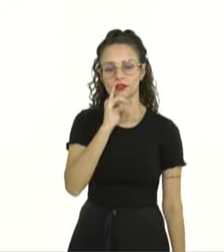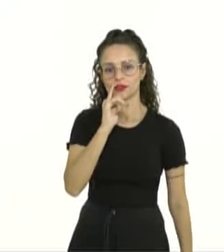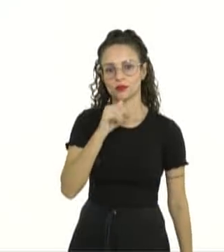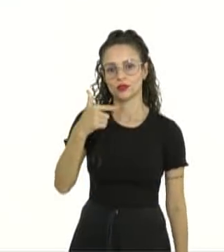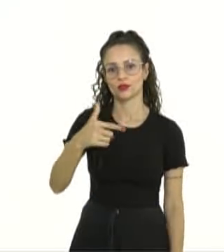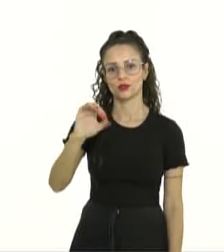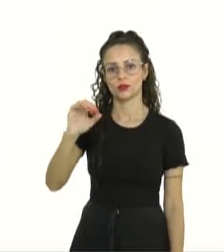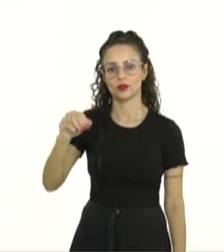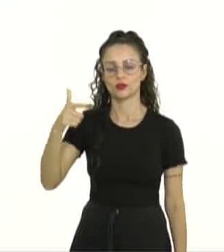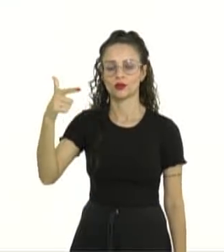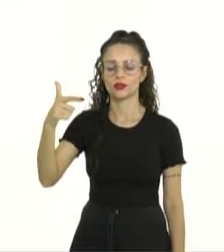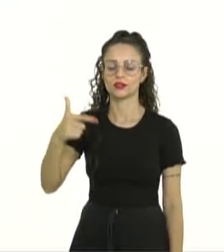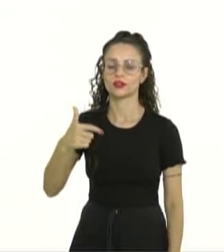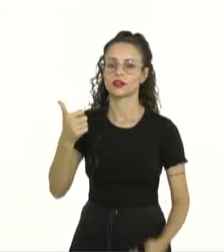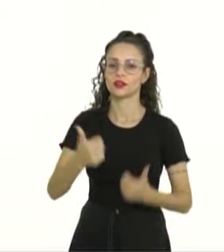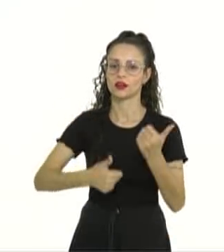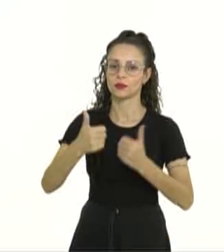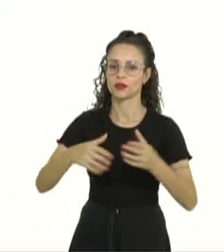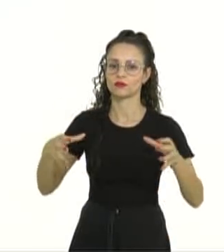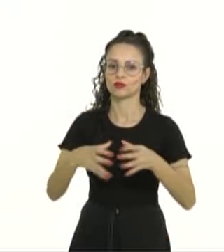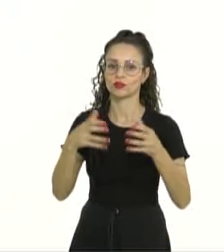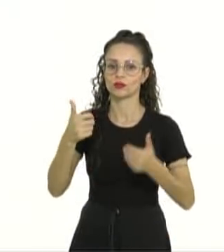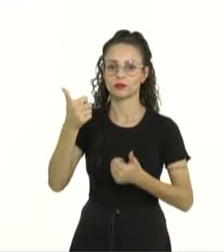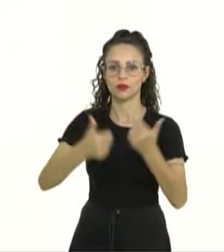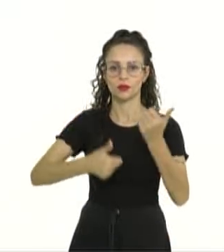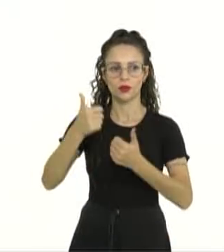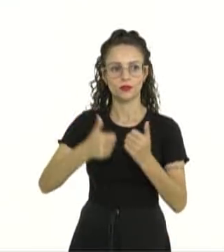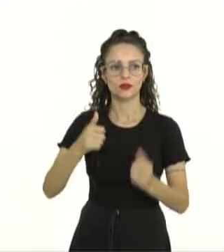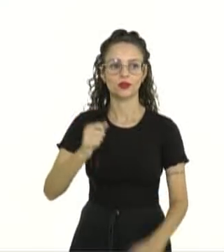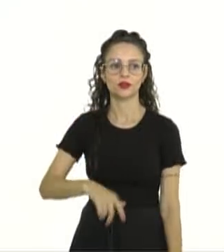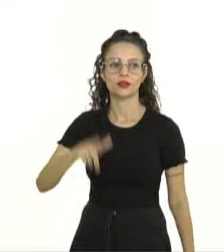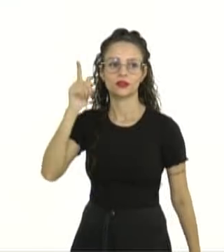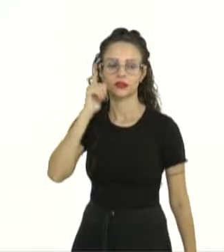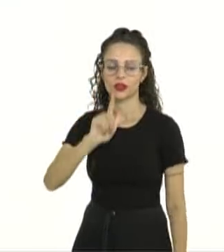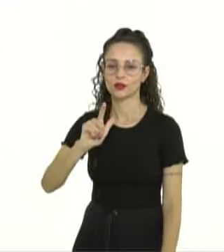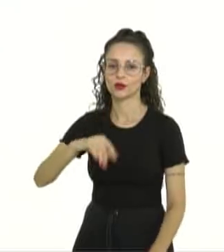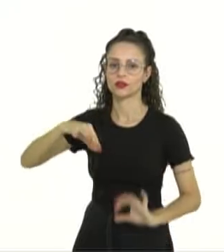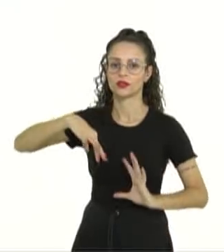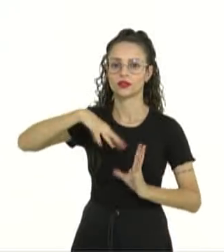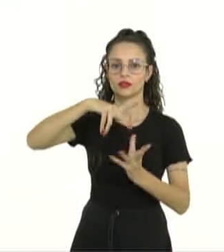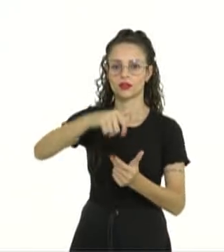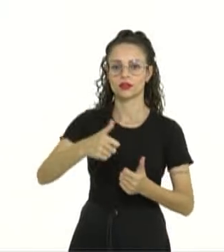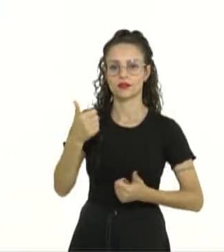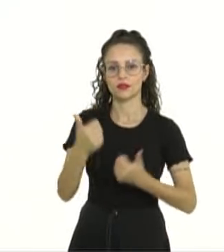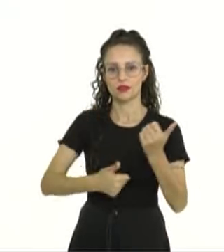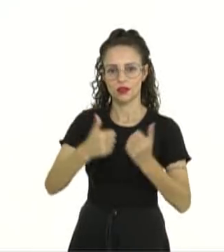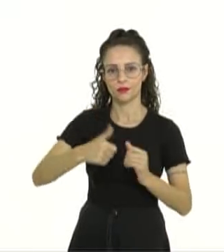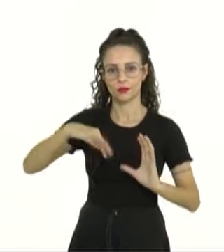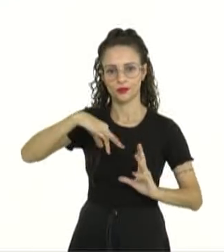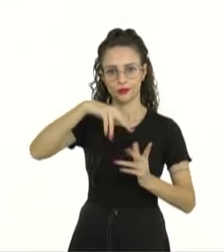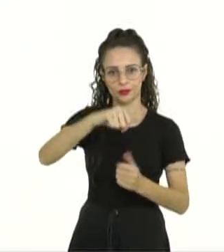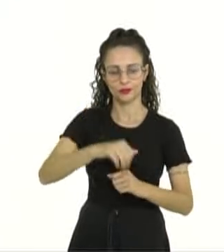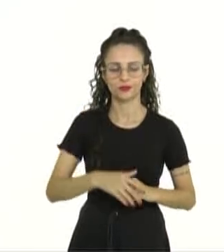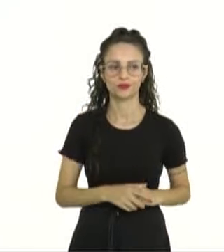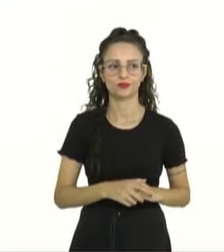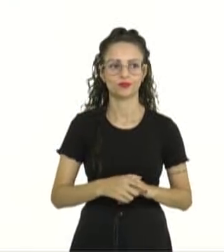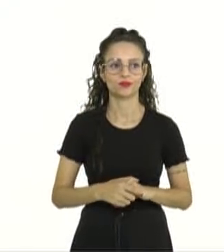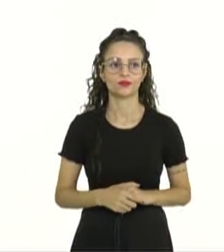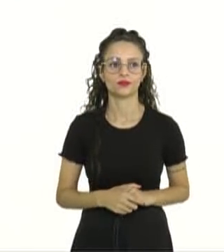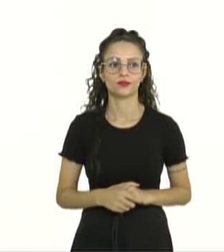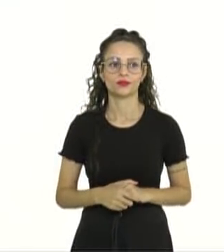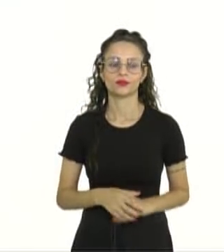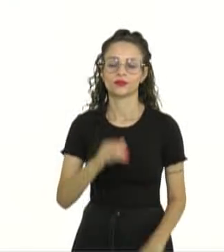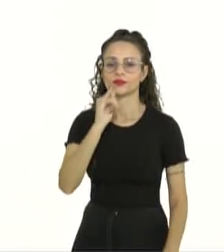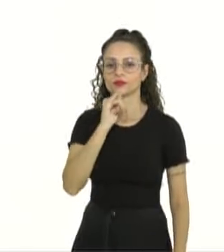seleção brasileira foi campeã da Copa do Mundo. Campeã, não, pentacampeã. E no ano 2002 não se coloca que é depois de Cristo. Aqui